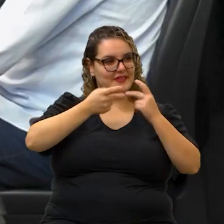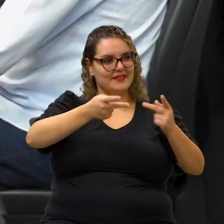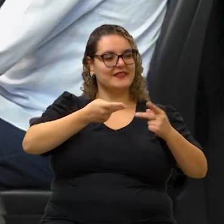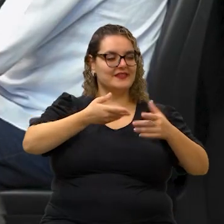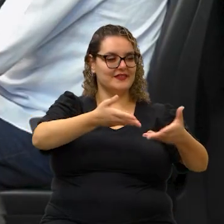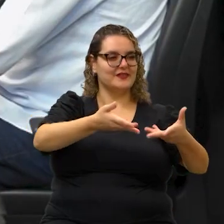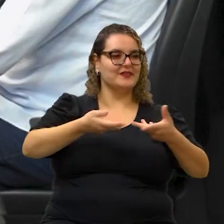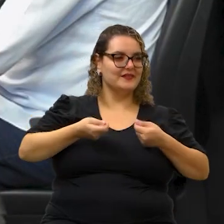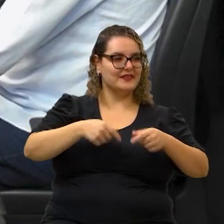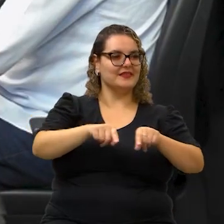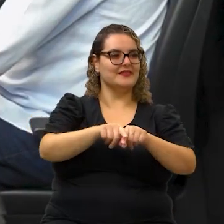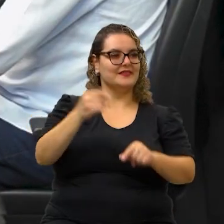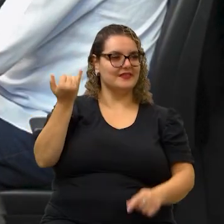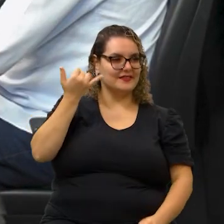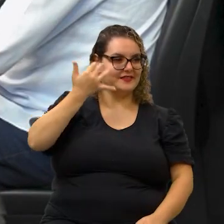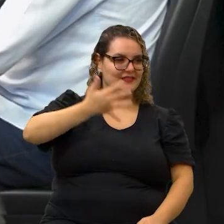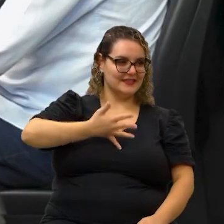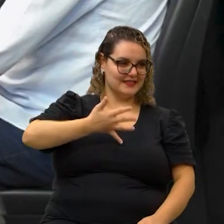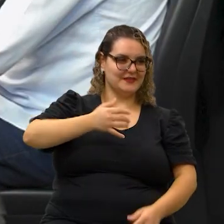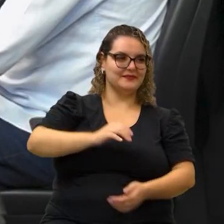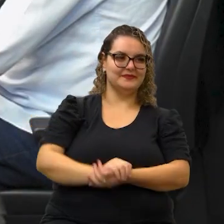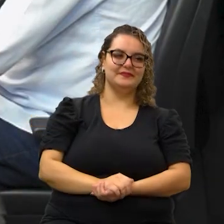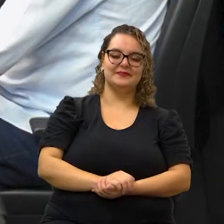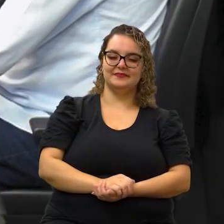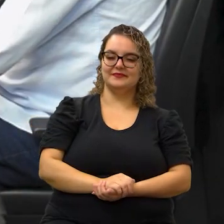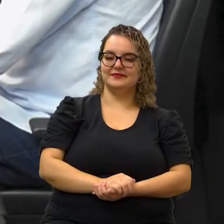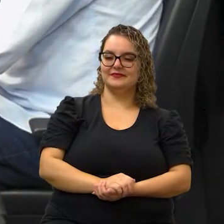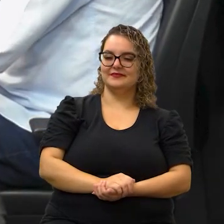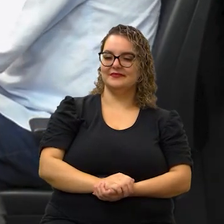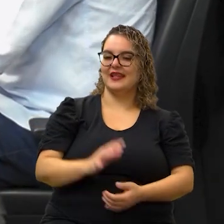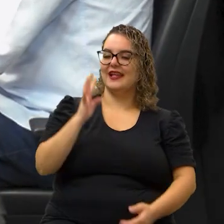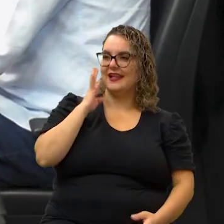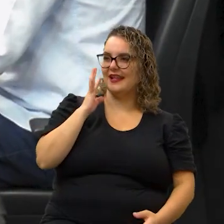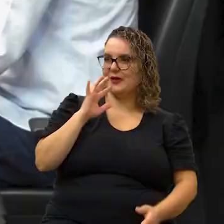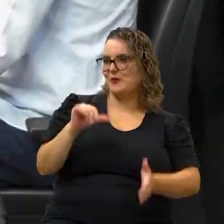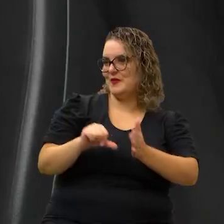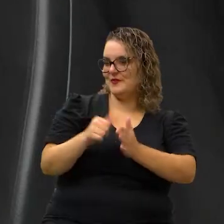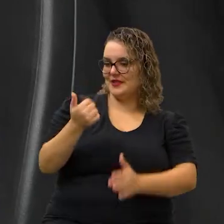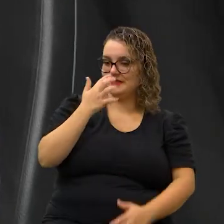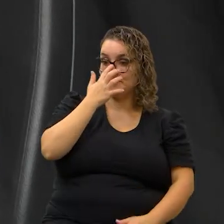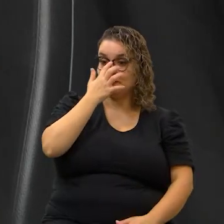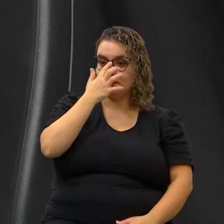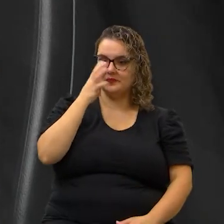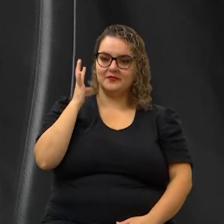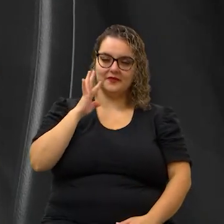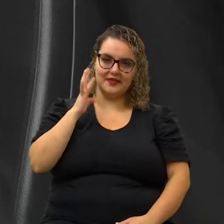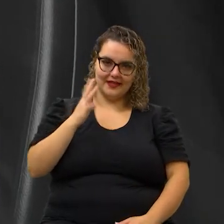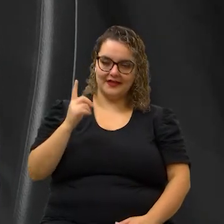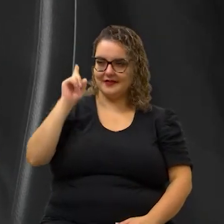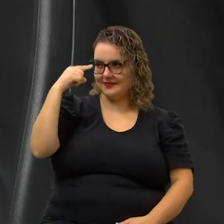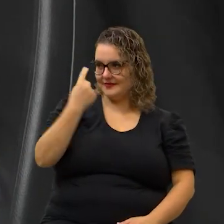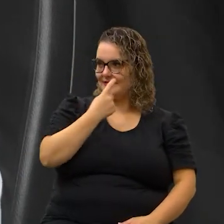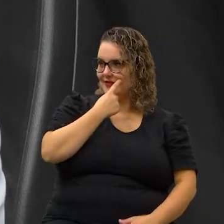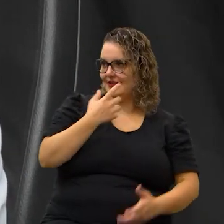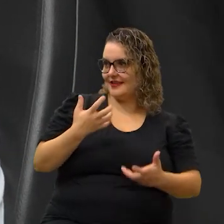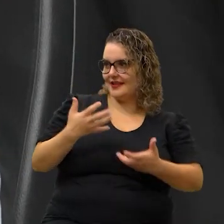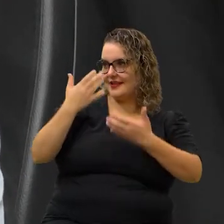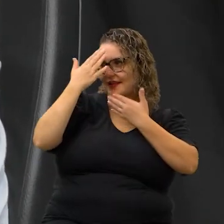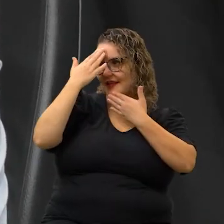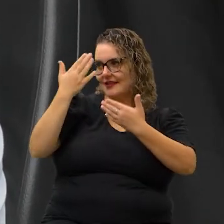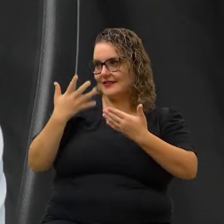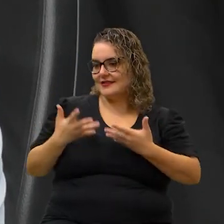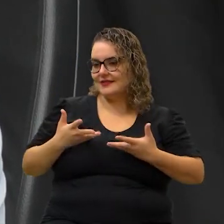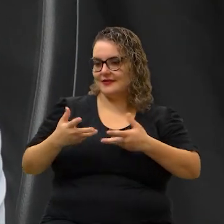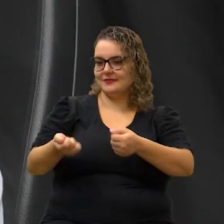Eu já te convido também para fazer a sua auto e audiodescrição. Legal. Primeiro, é muito legal, menina, quero agradecer o